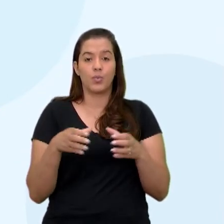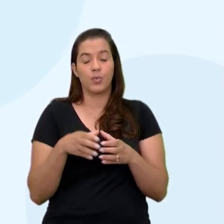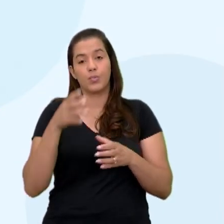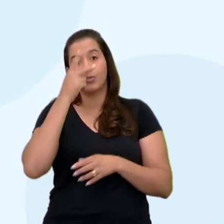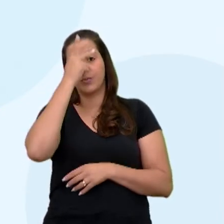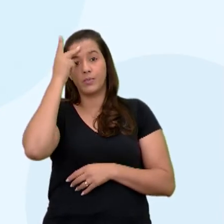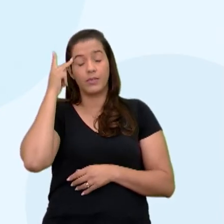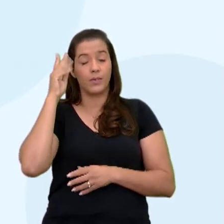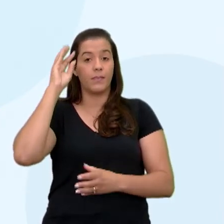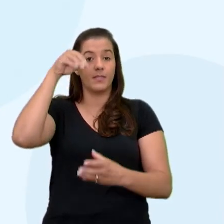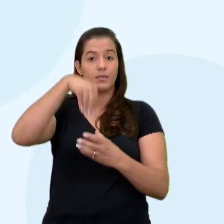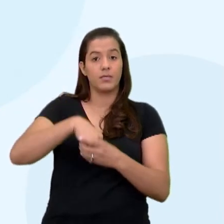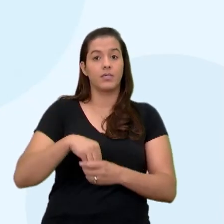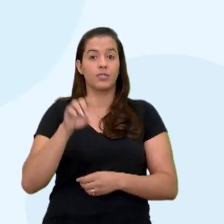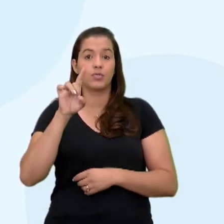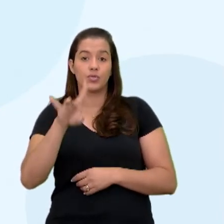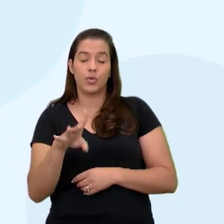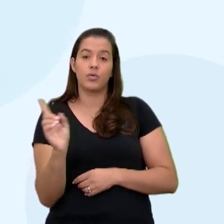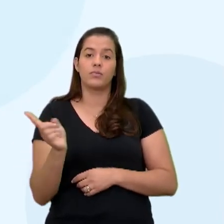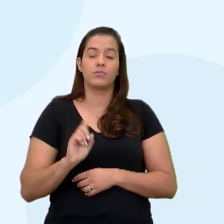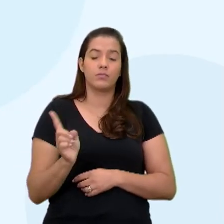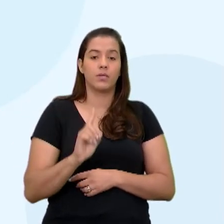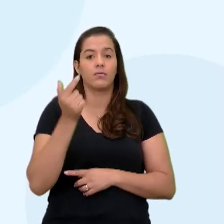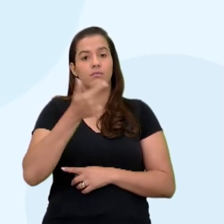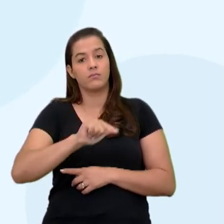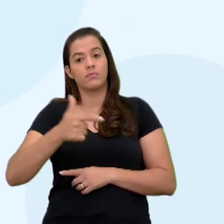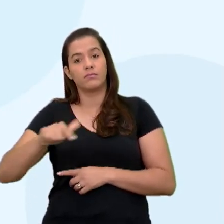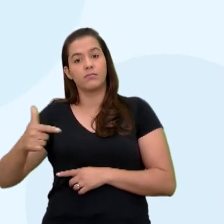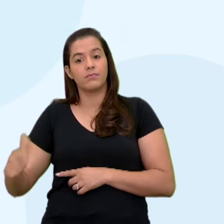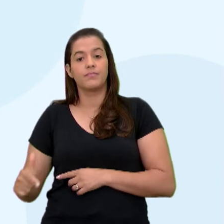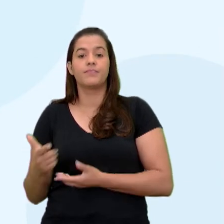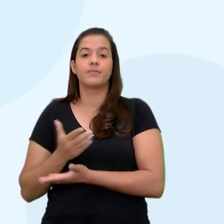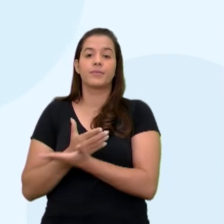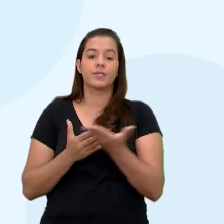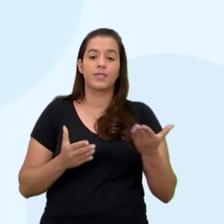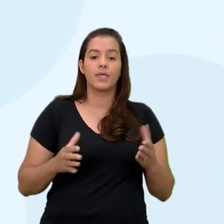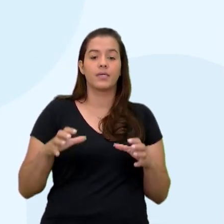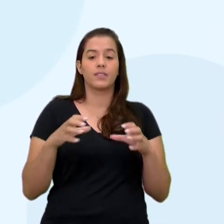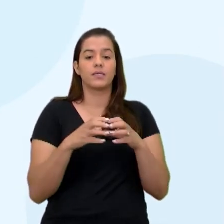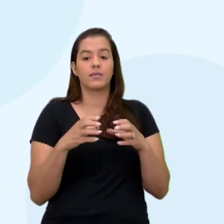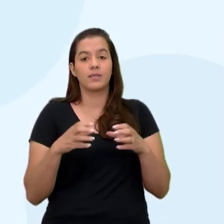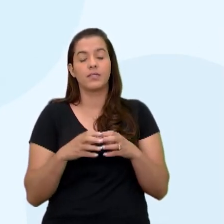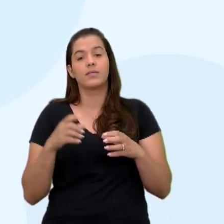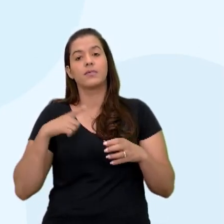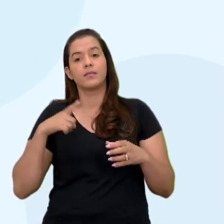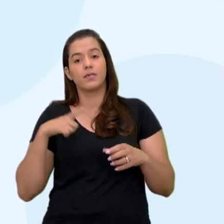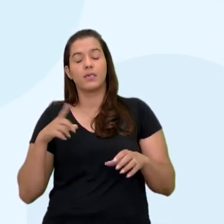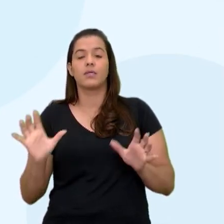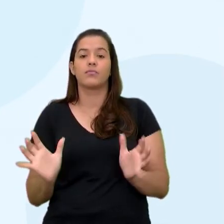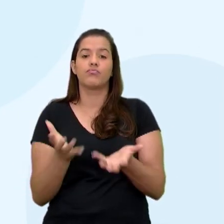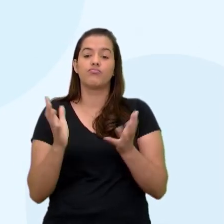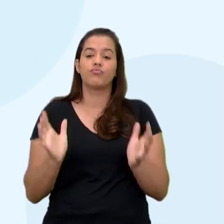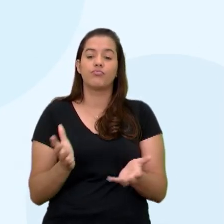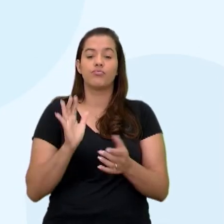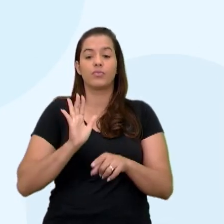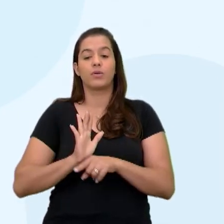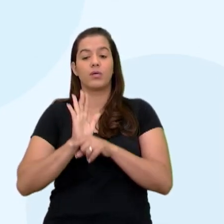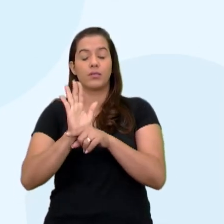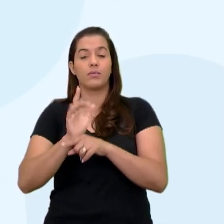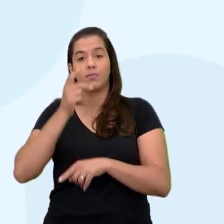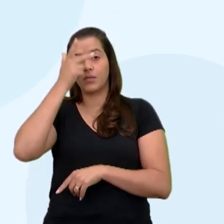mais presencial somente. Essas tribos que passam a ditar comportamentos que se